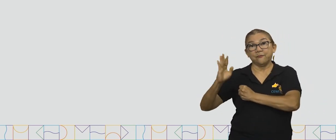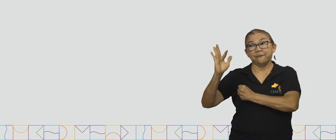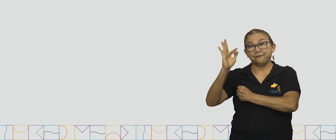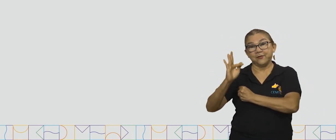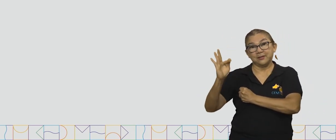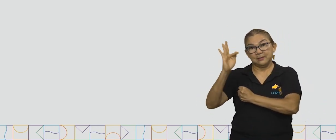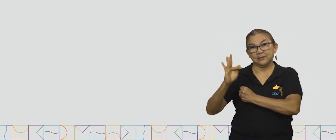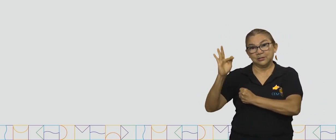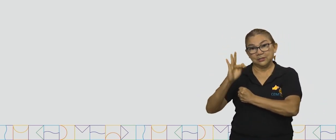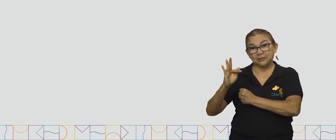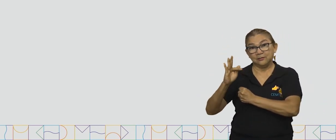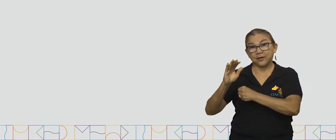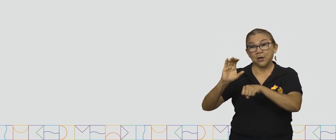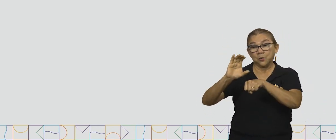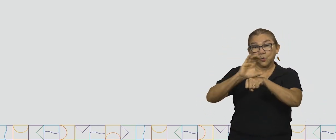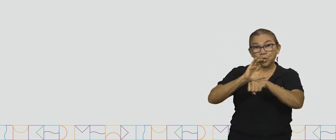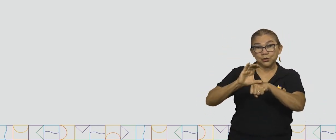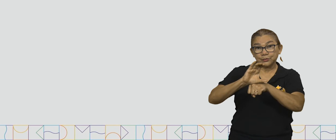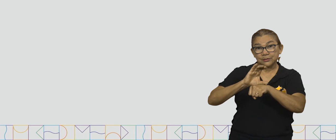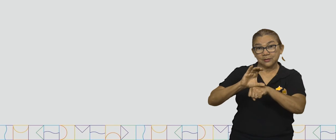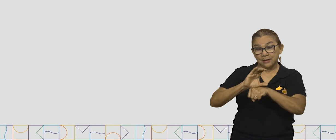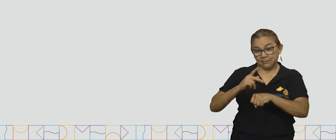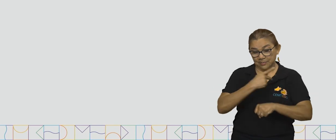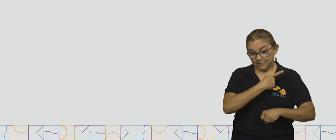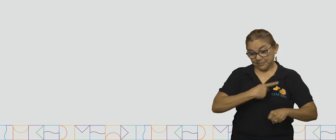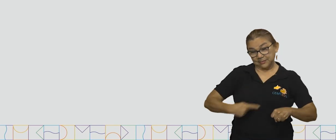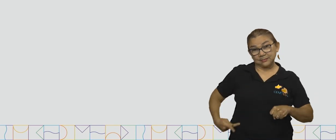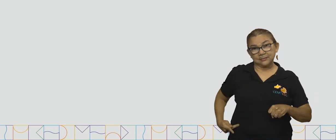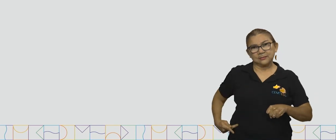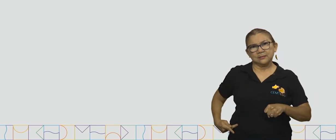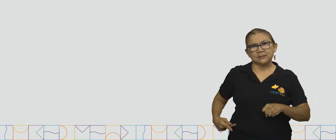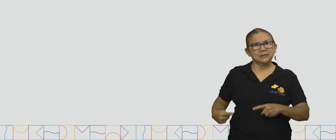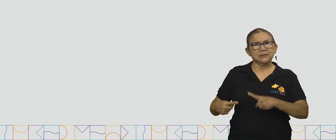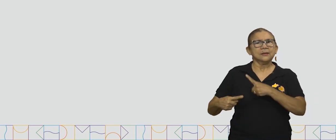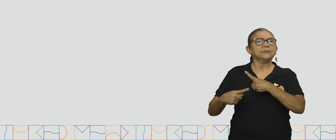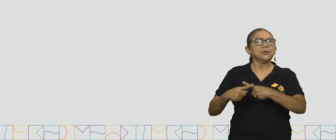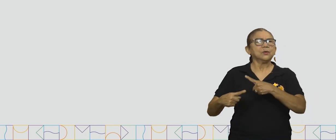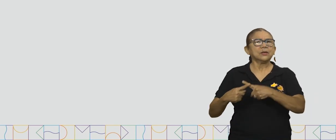federativa, constitucional e presidencialista. Por que